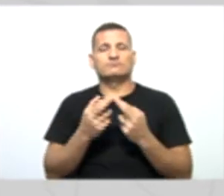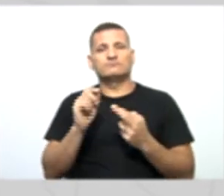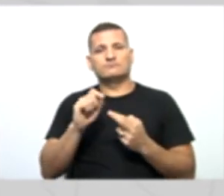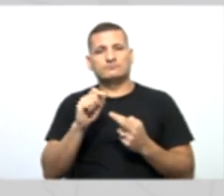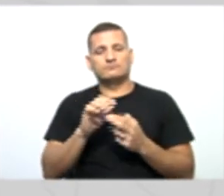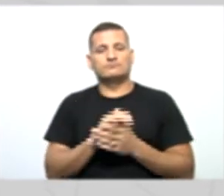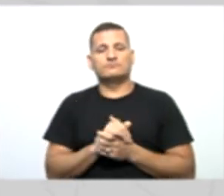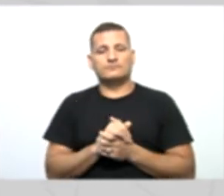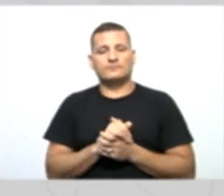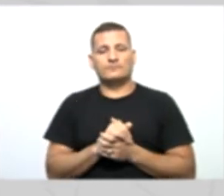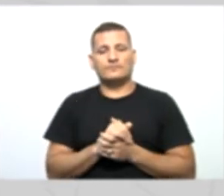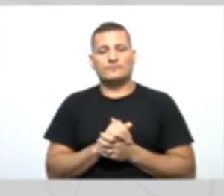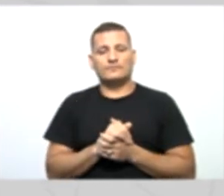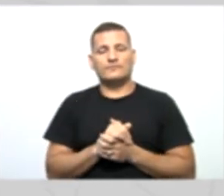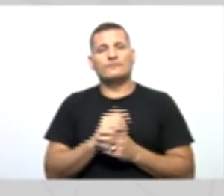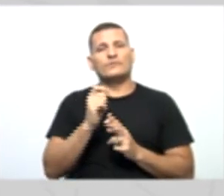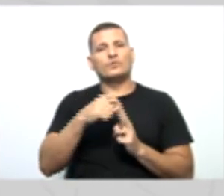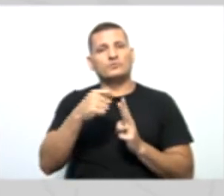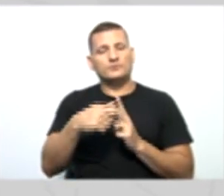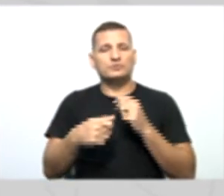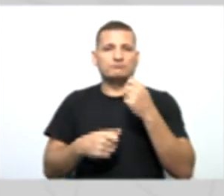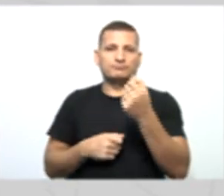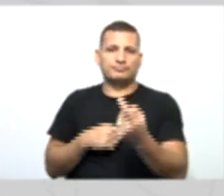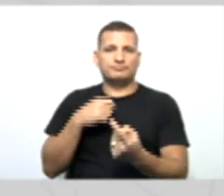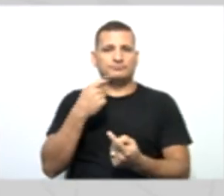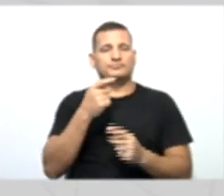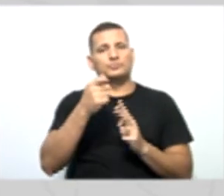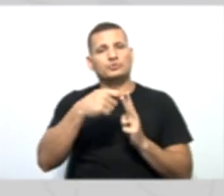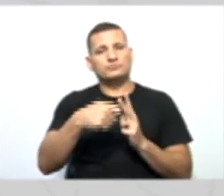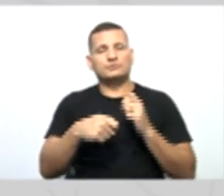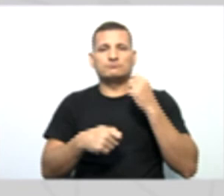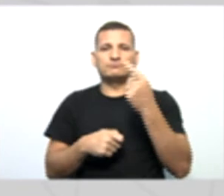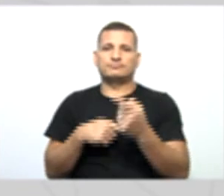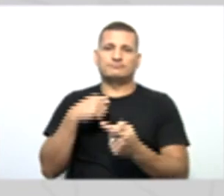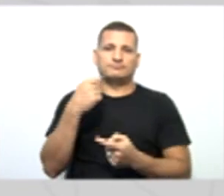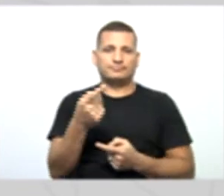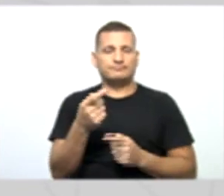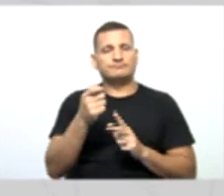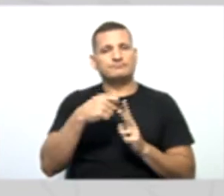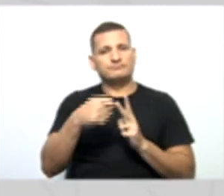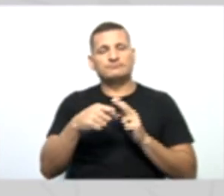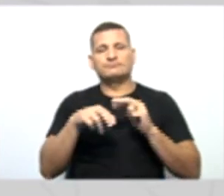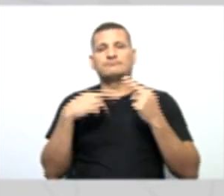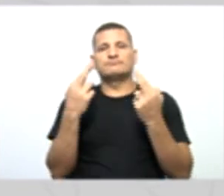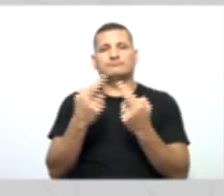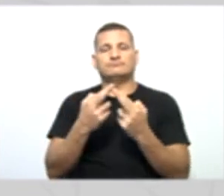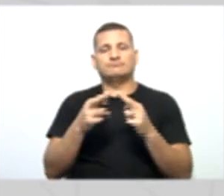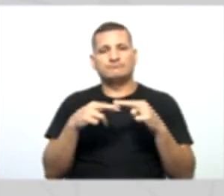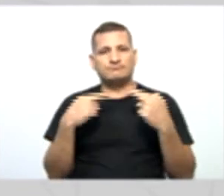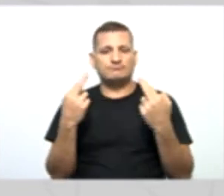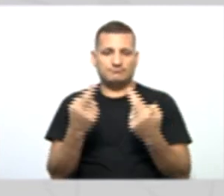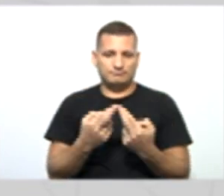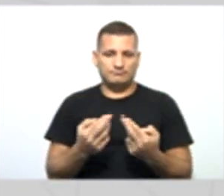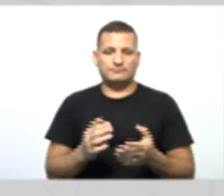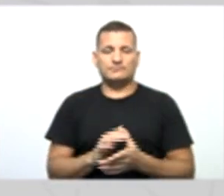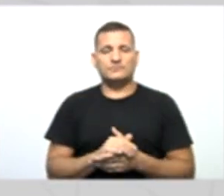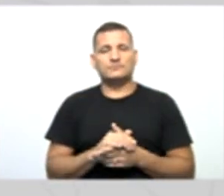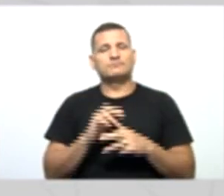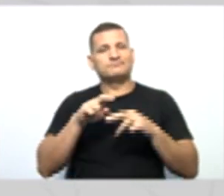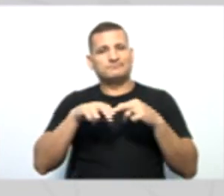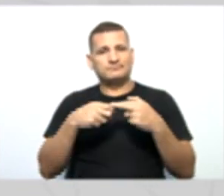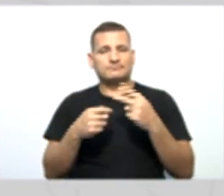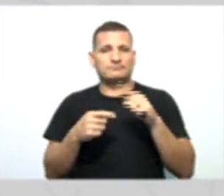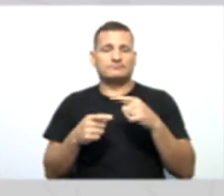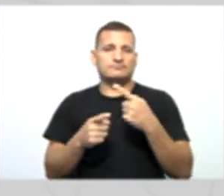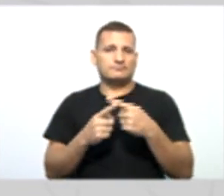bimestre, talvez esse tempo mais espaçado, né, a cada 2 meses, é por isso mesmo, é porque